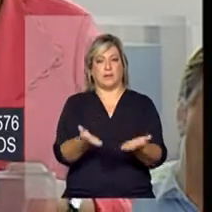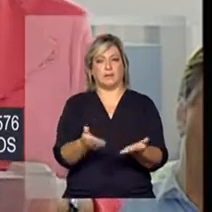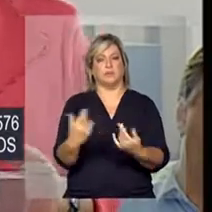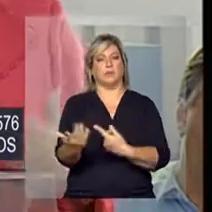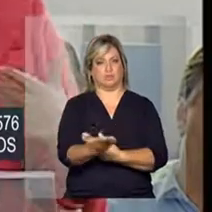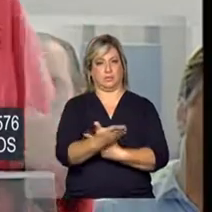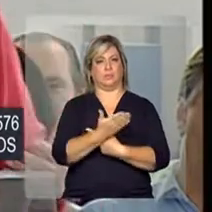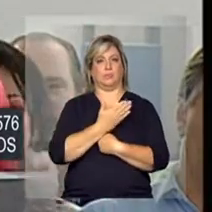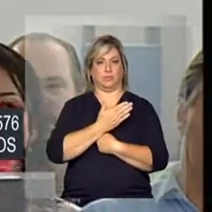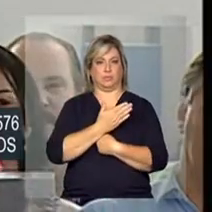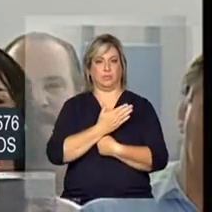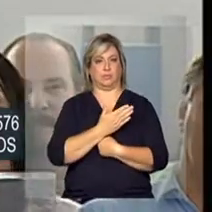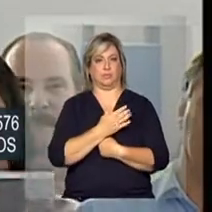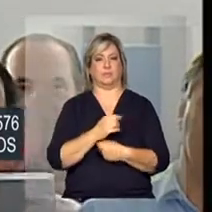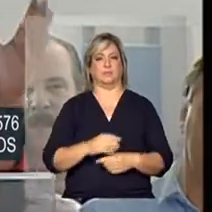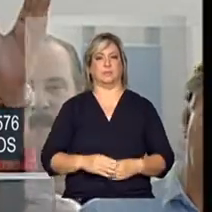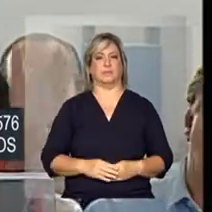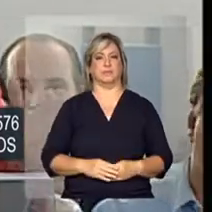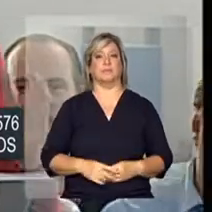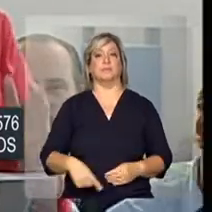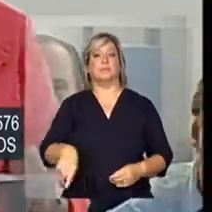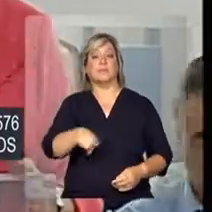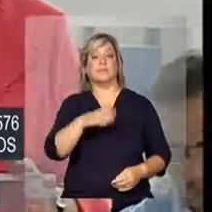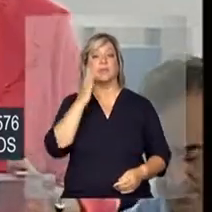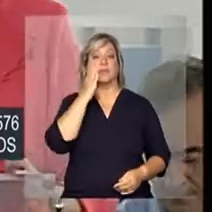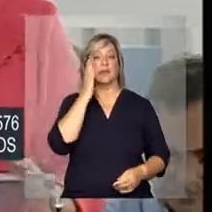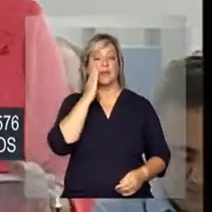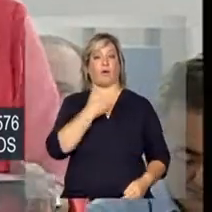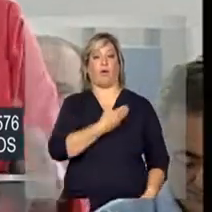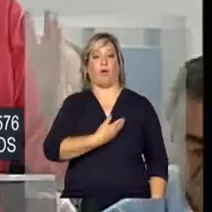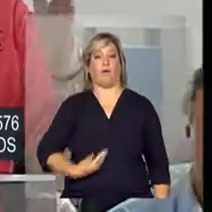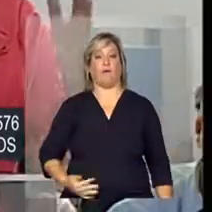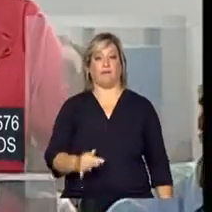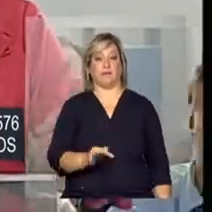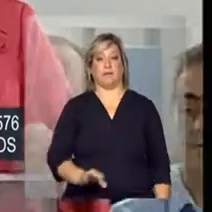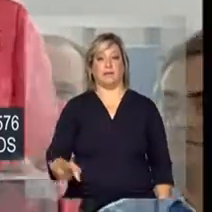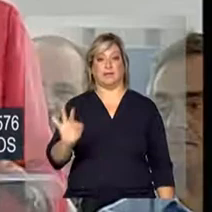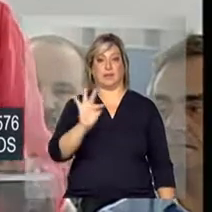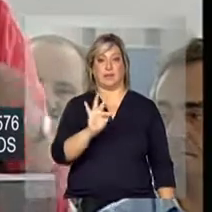senhores. Vocês sabem que o governo federal